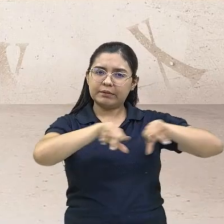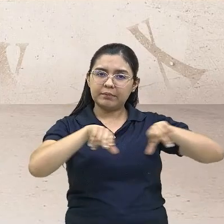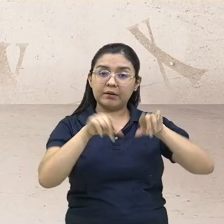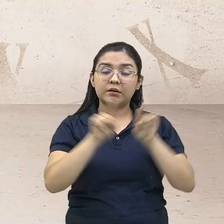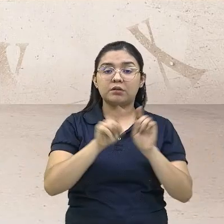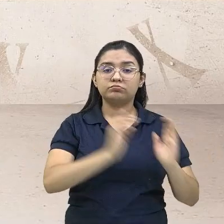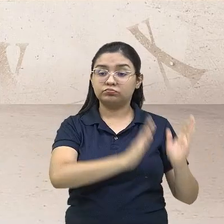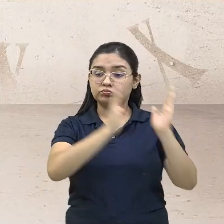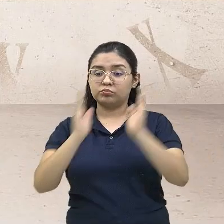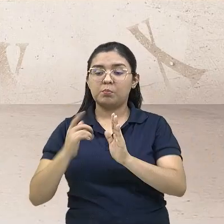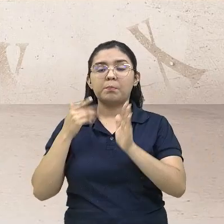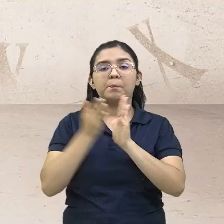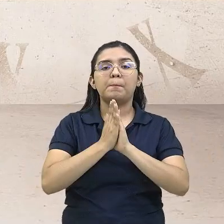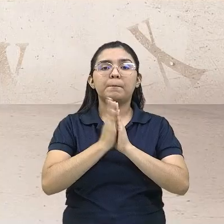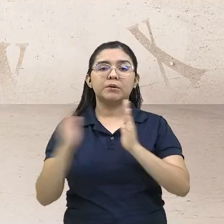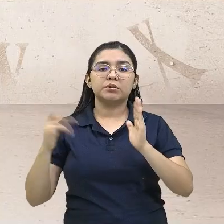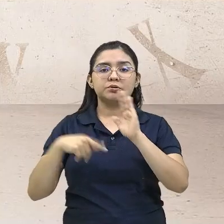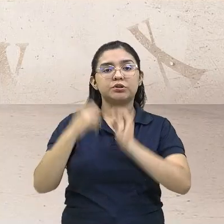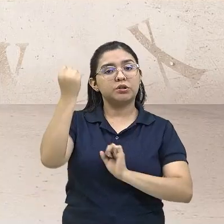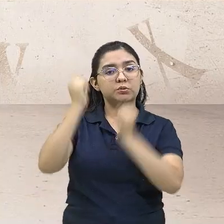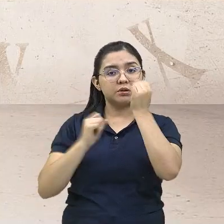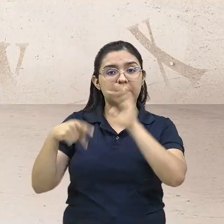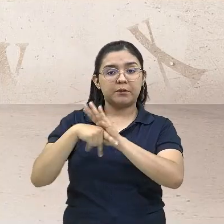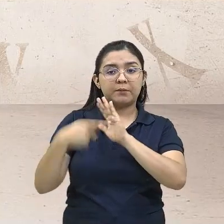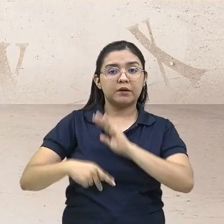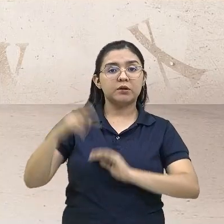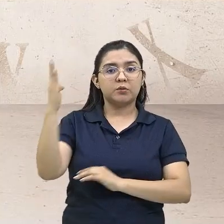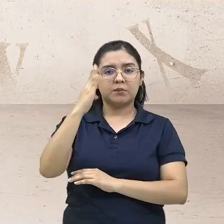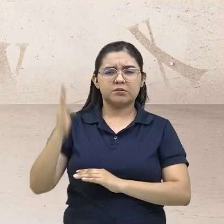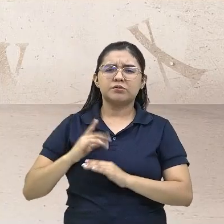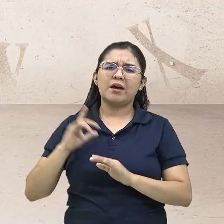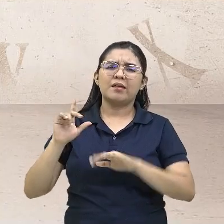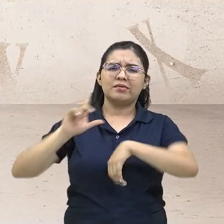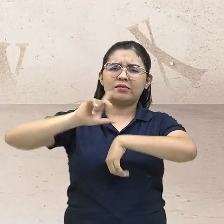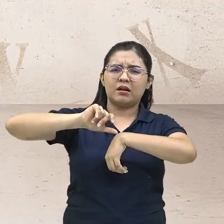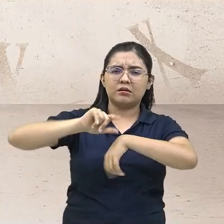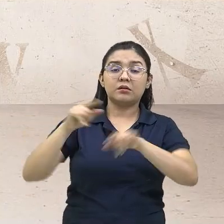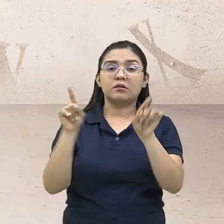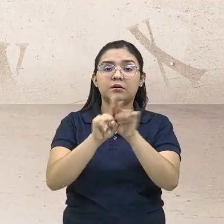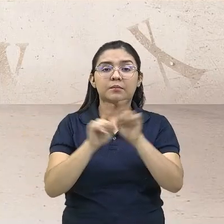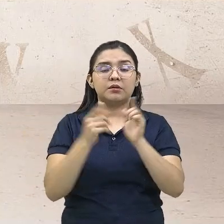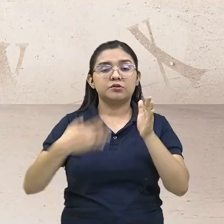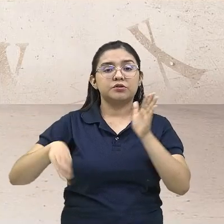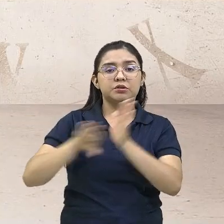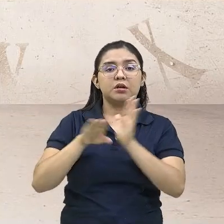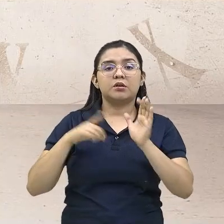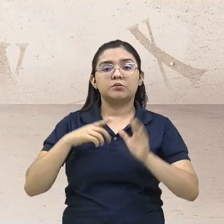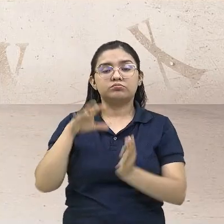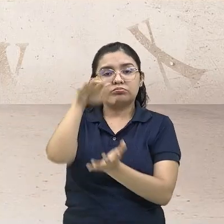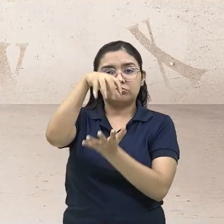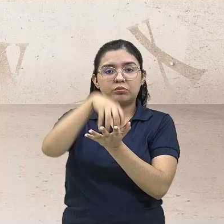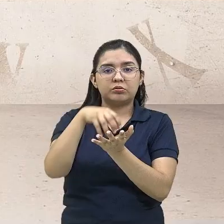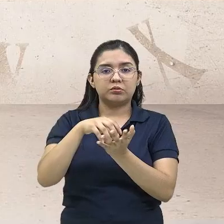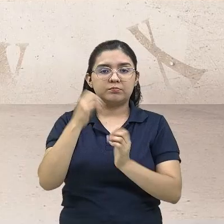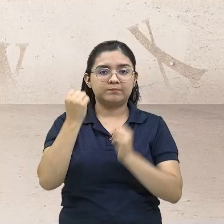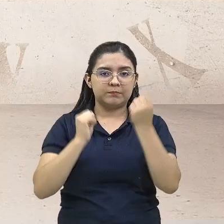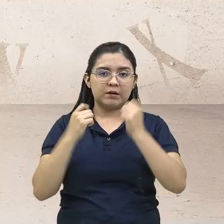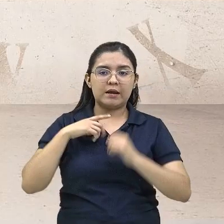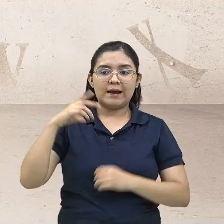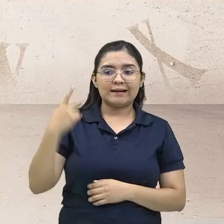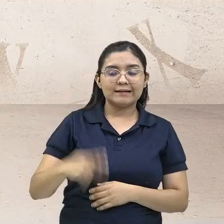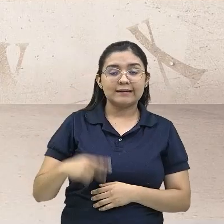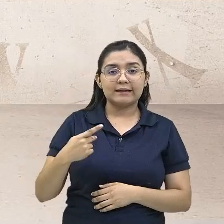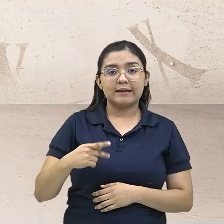aí a gente tem um processo de industrialização no Brasil tardio, e aí a gente tem a chegada da Zona Franca de Manaus, que nós